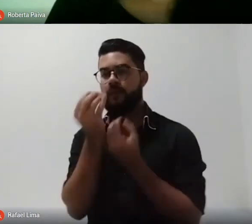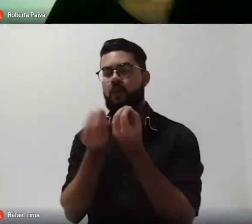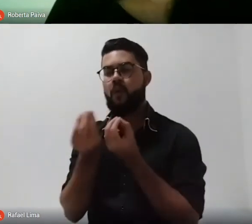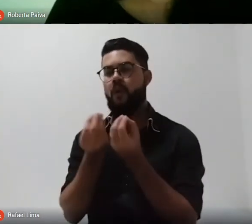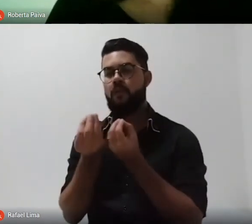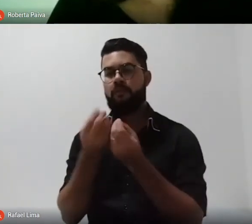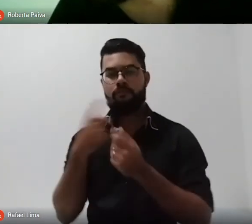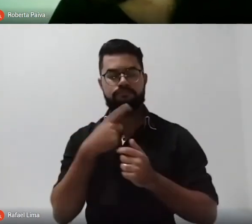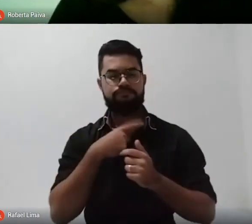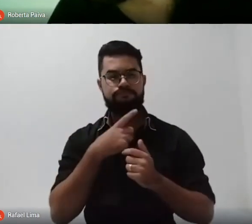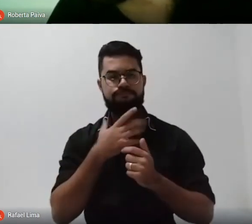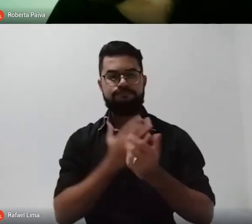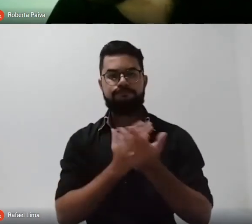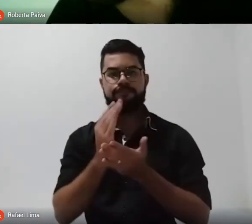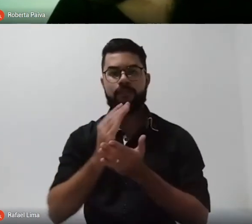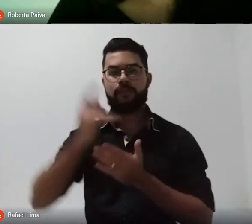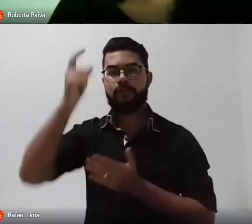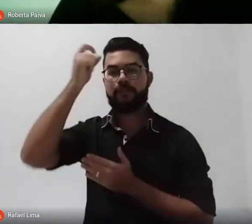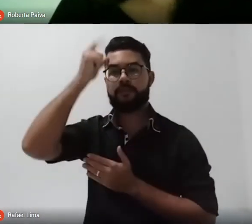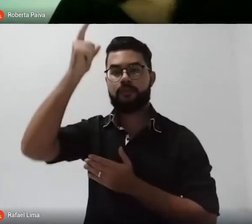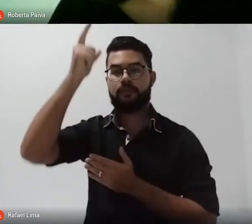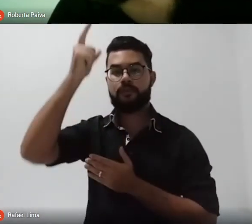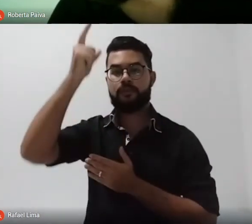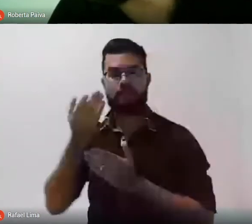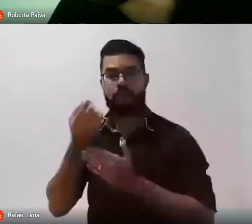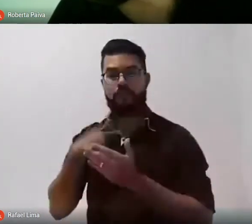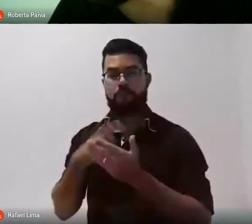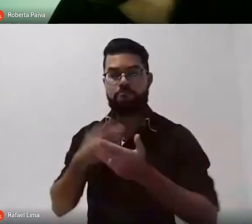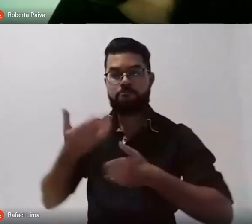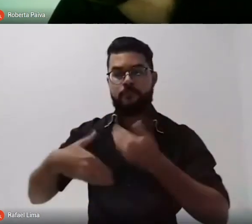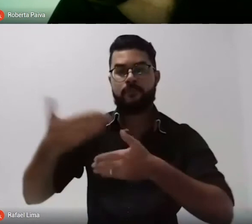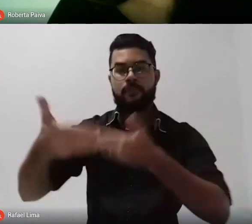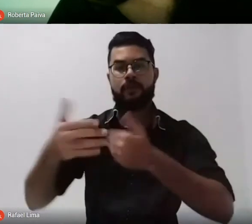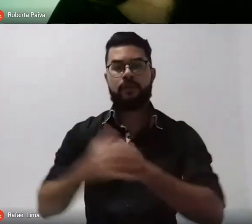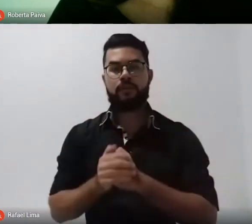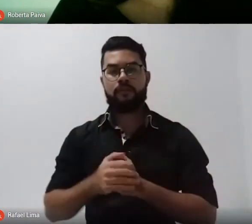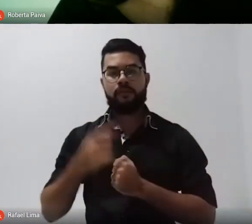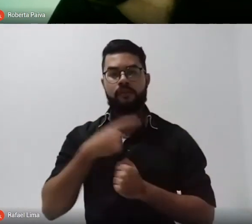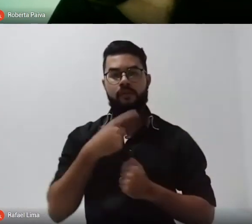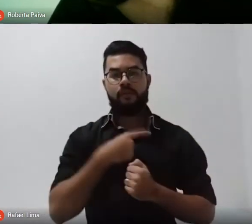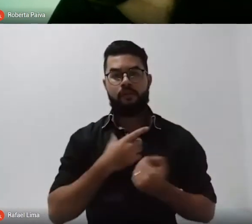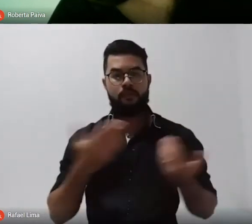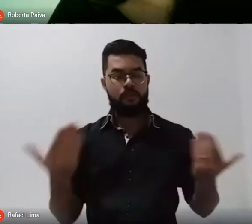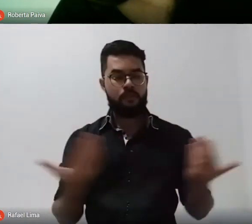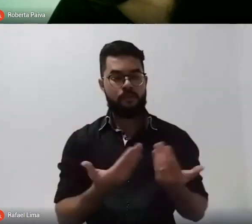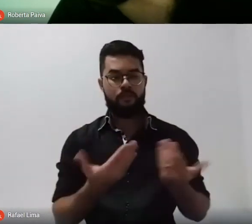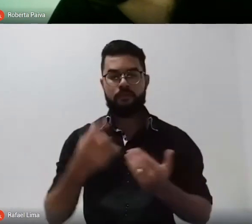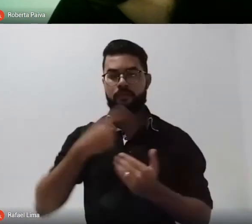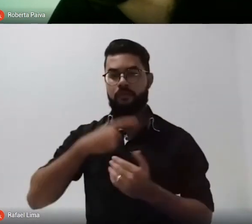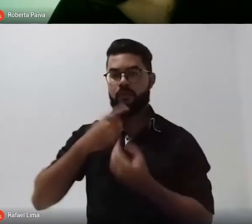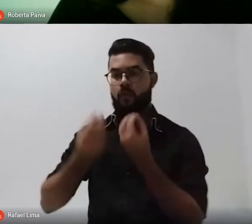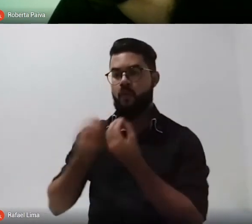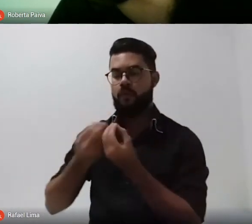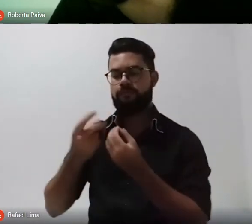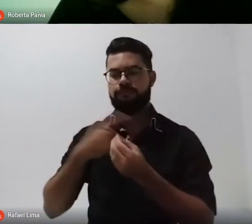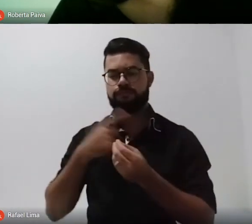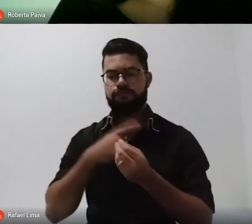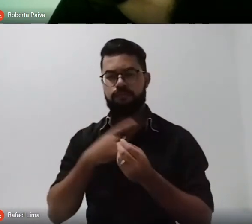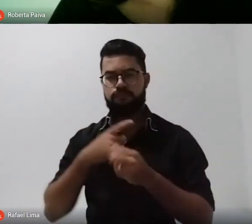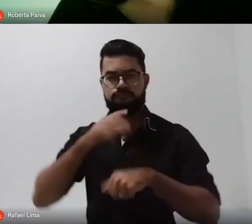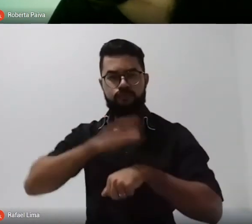iniciativa de dar um passo à frente, a gente fica trabalhando a todo instante. Então, tem uma série